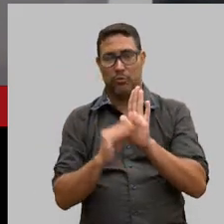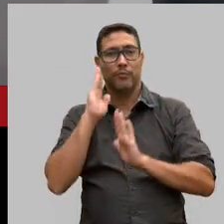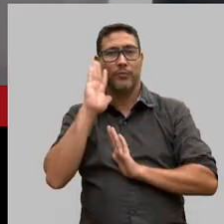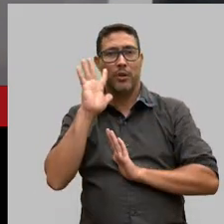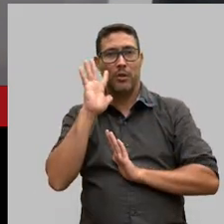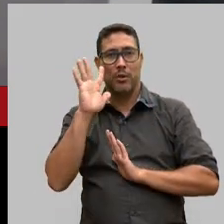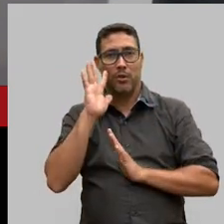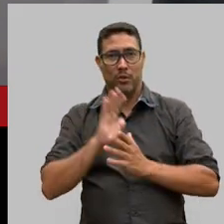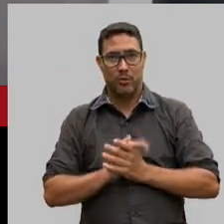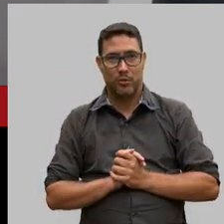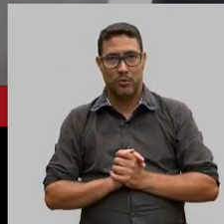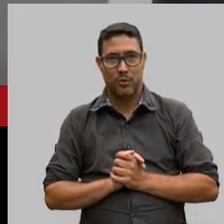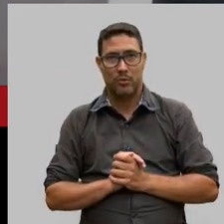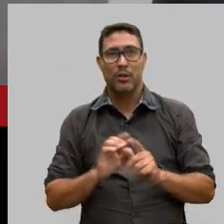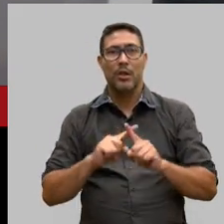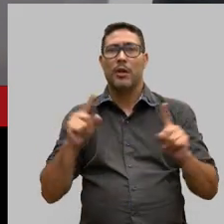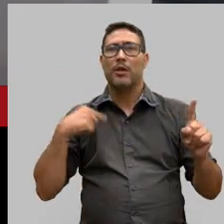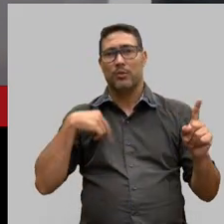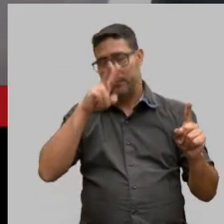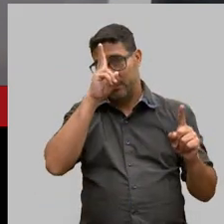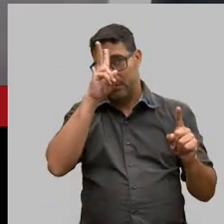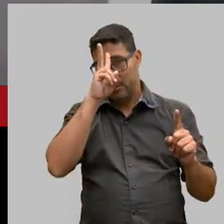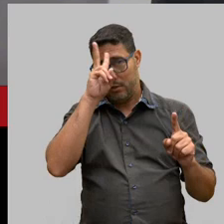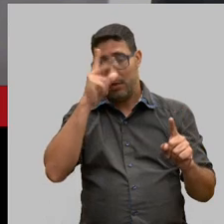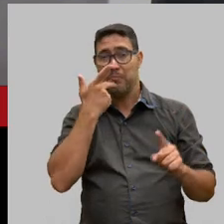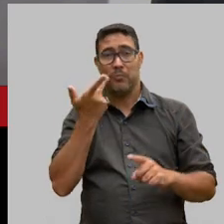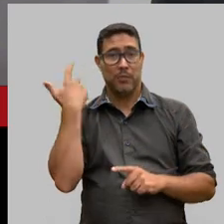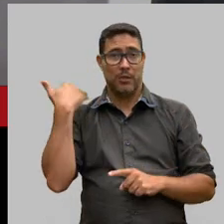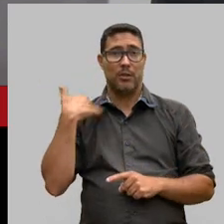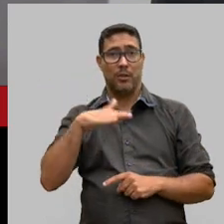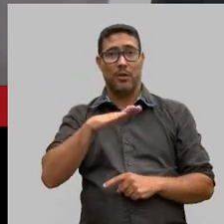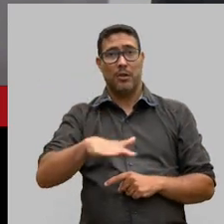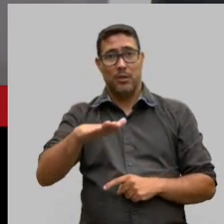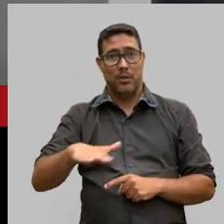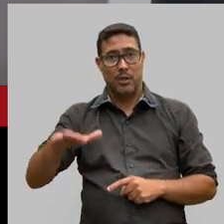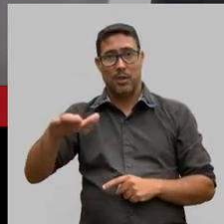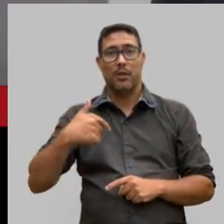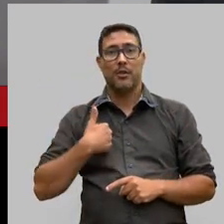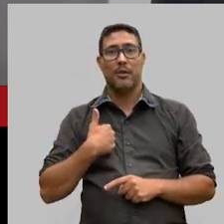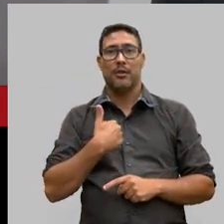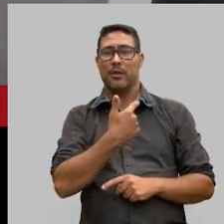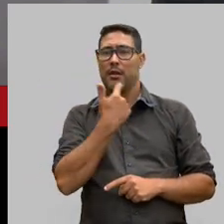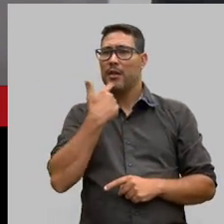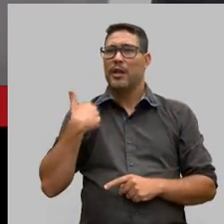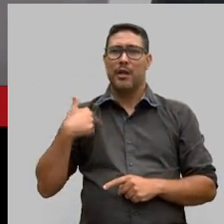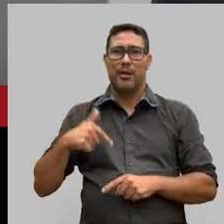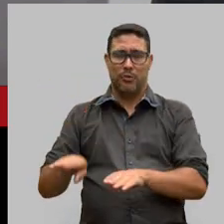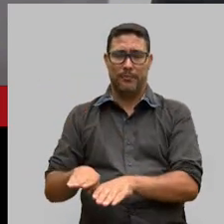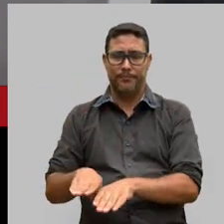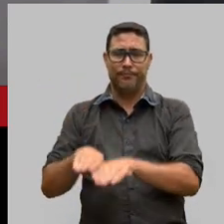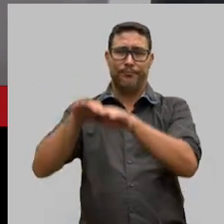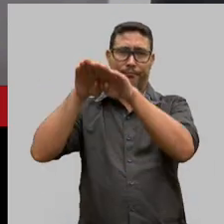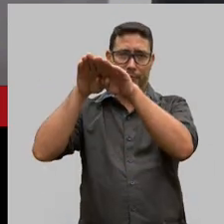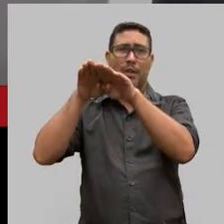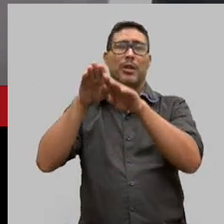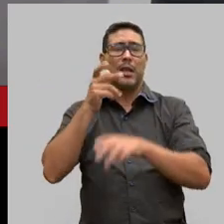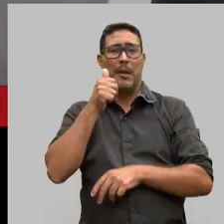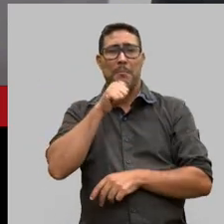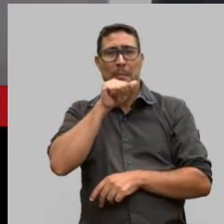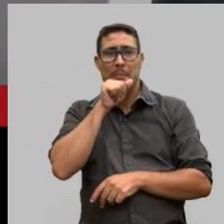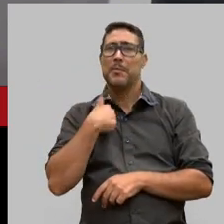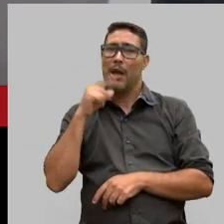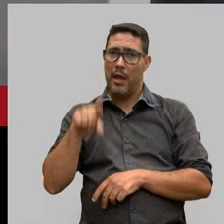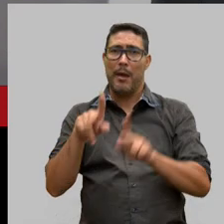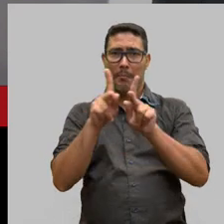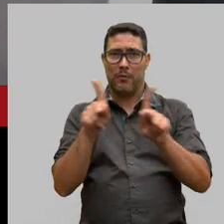já vou caminhando aqui paraa minha conclusão de quando era bem criança eu vivo a educação desde que eu nasci porque minha mãe é Educadora e eu tenho muito